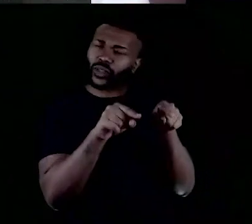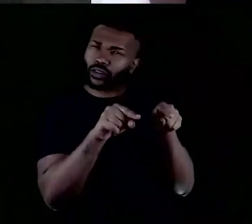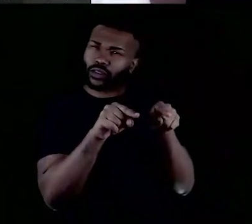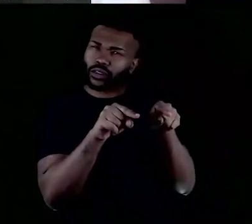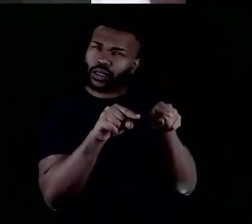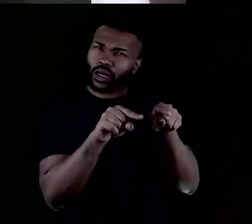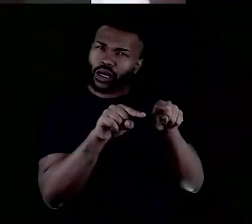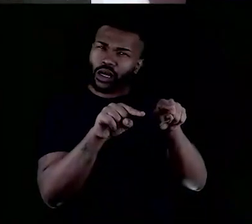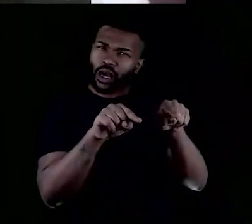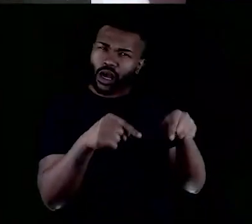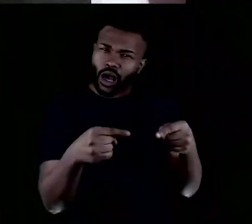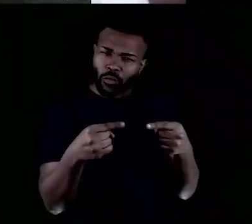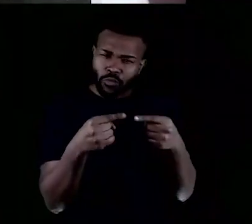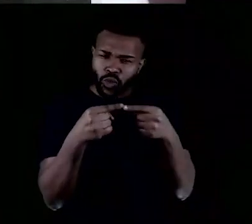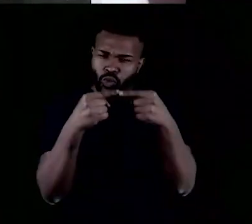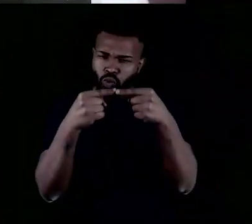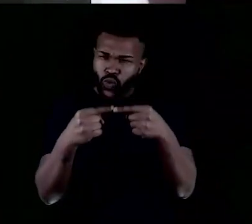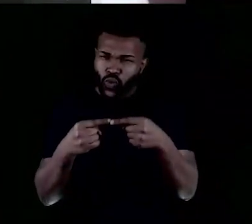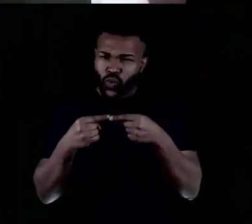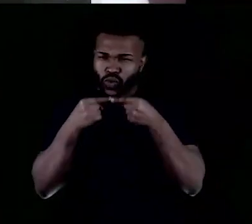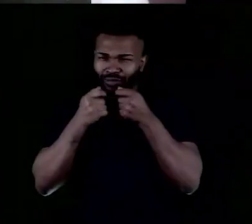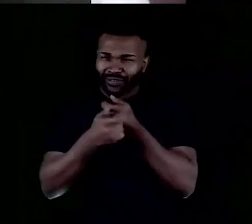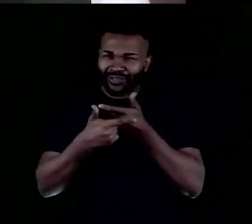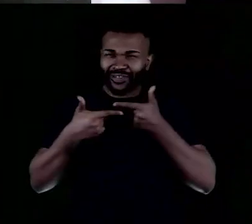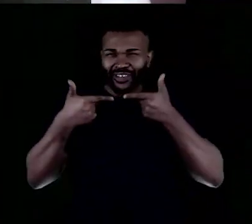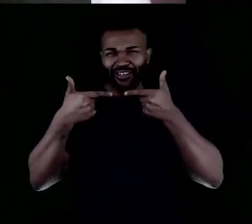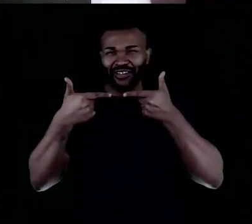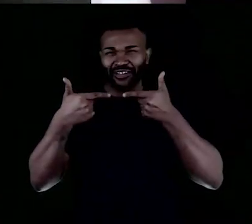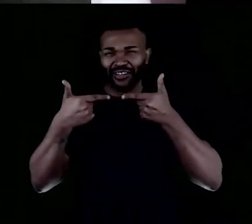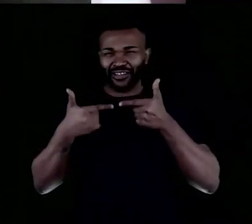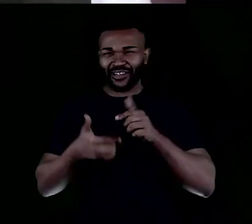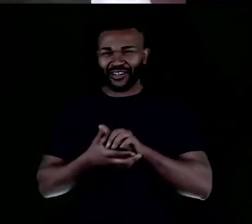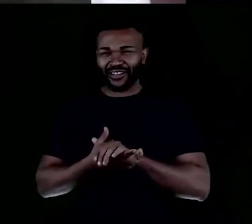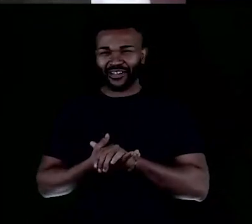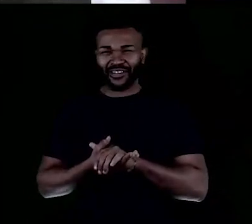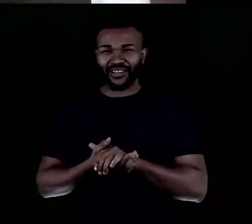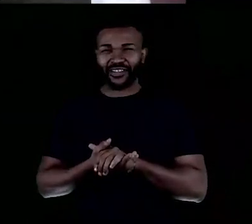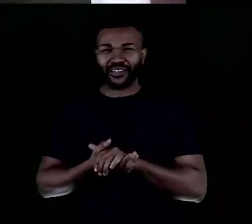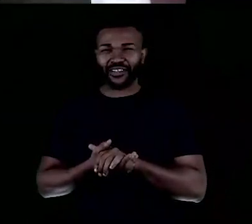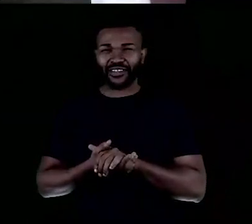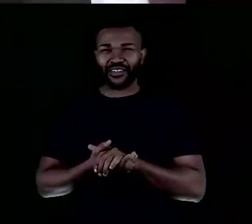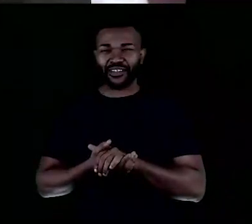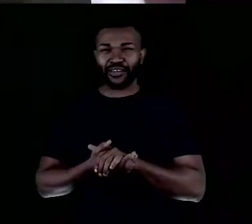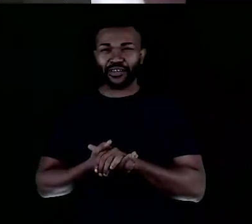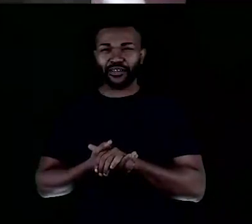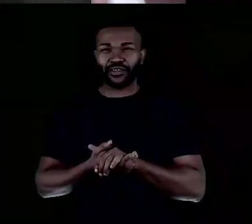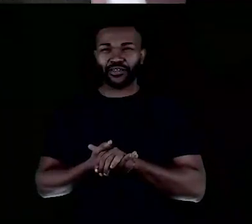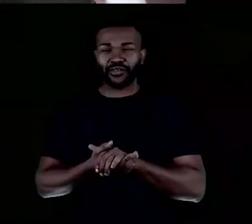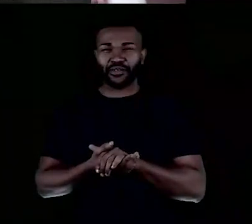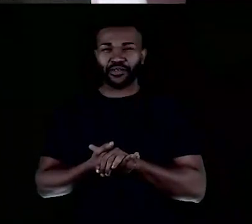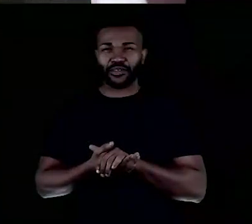No fim, mas só no fim, compro a rima e vendo o rim.